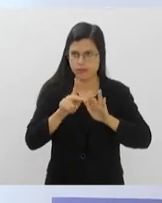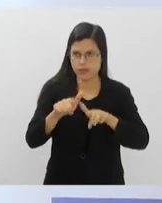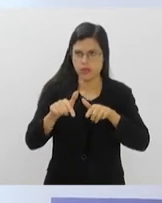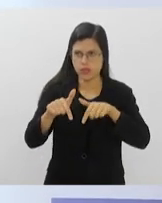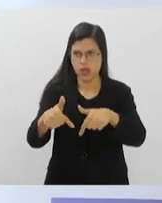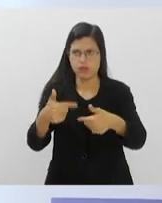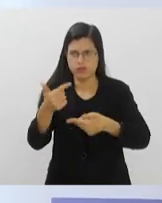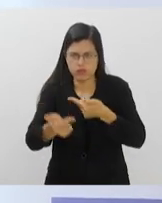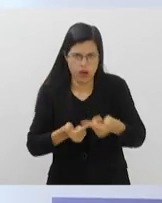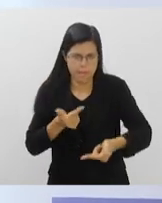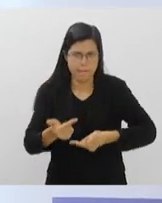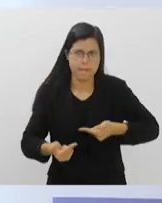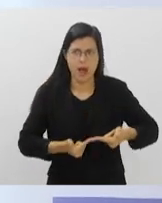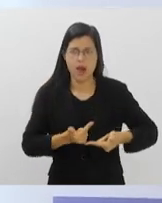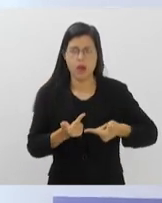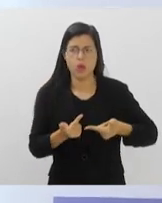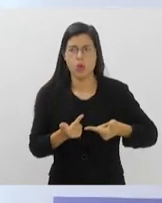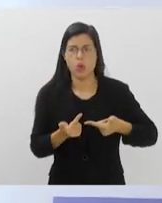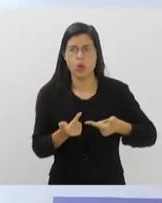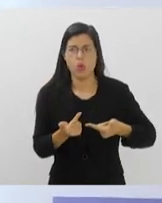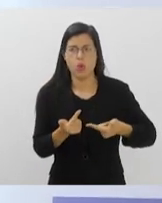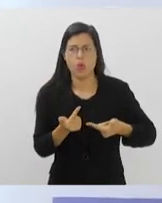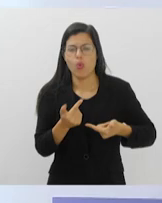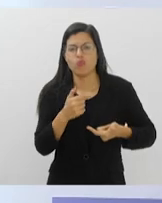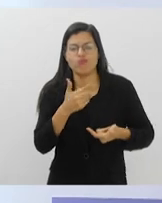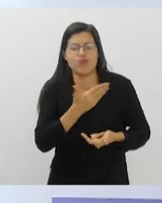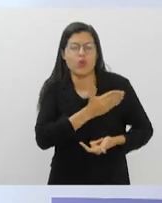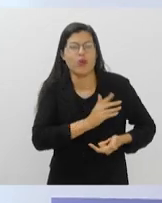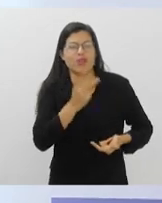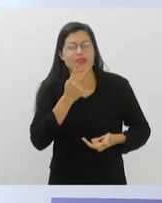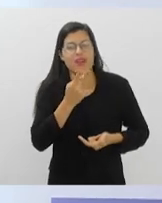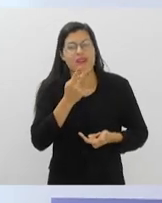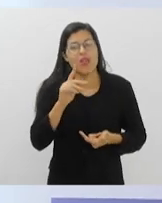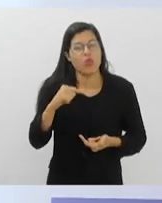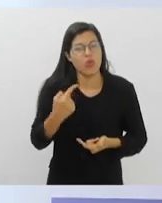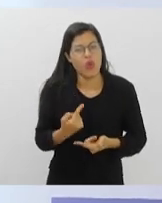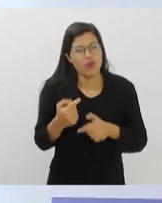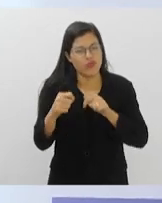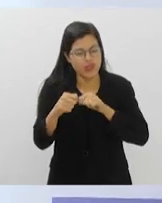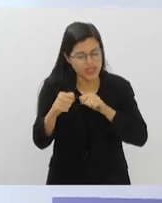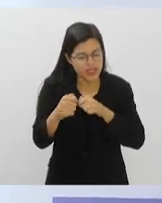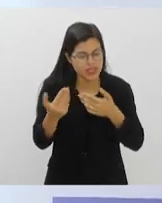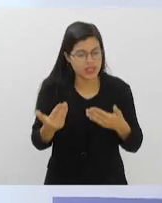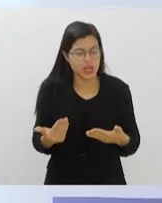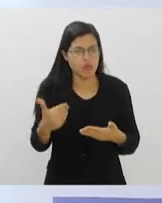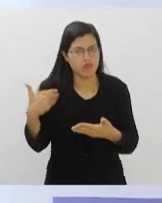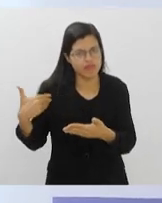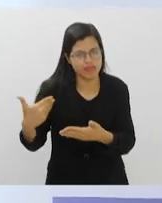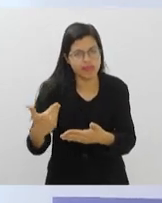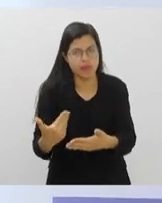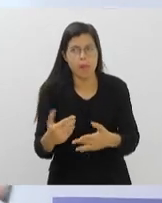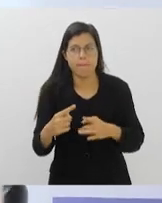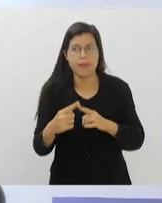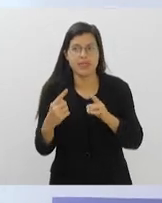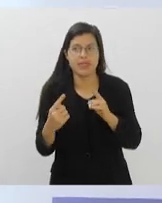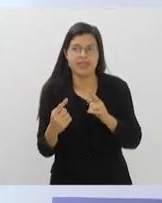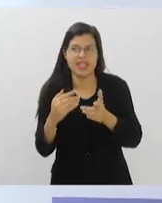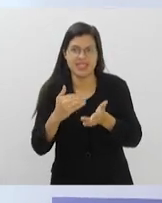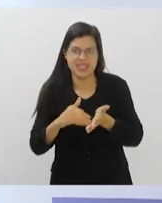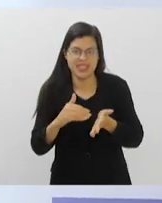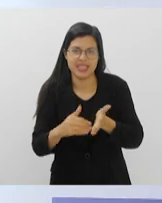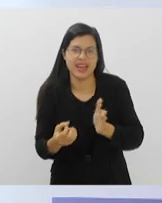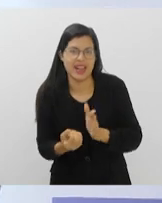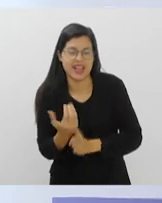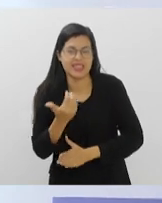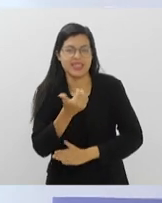quero não suporto falar nesse Estamos fazendo nesse Gero mas assim a a subsecretaria foi criada aqui em 15 dias estamos C montando